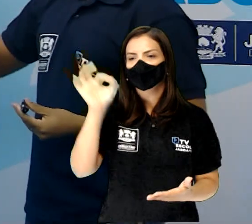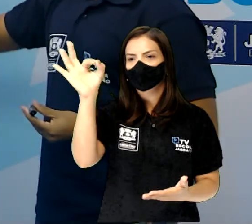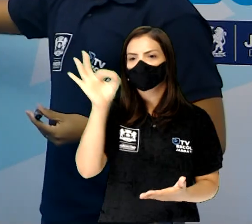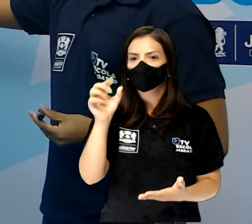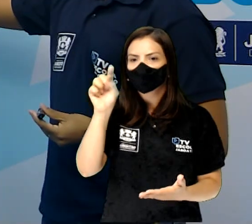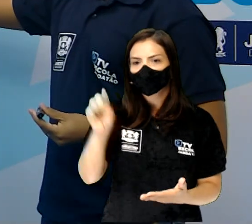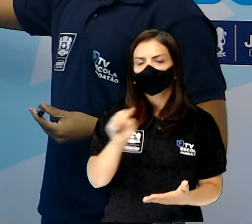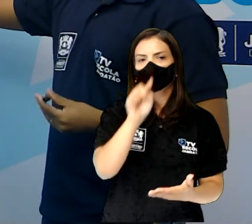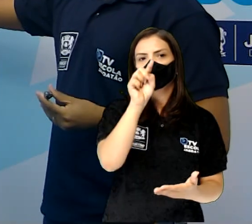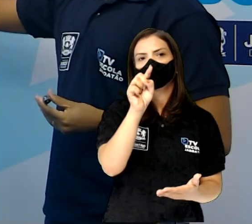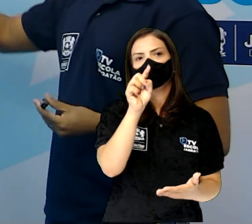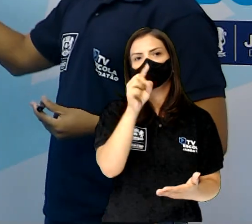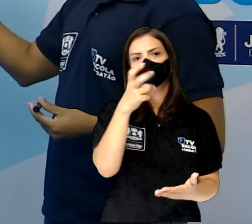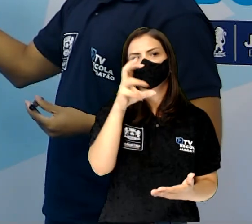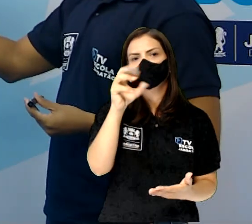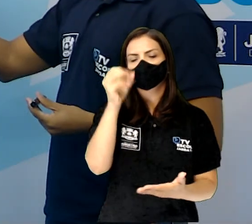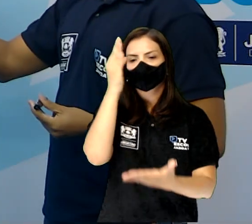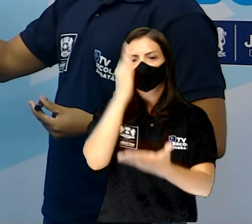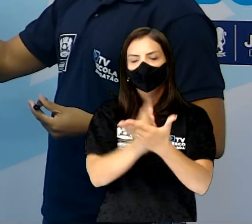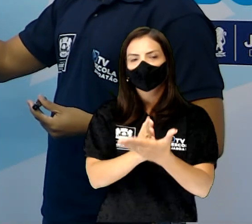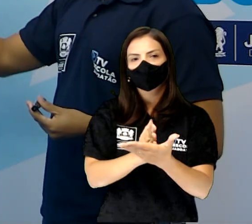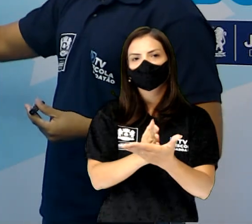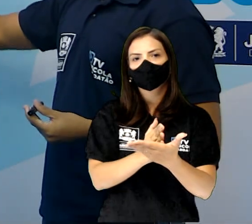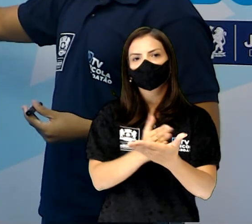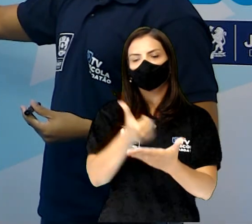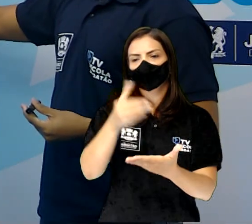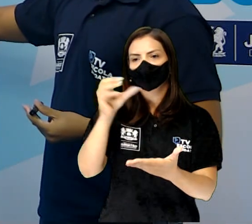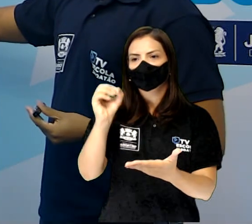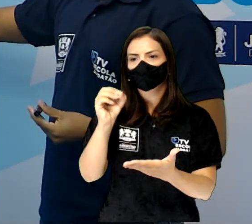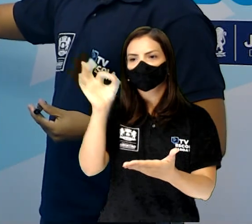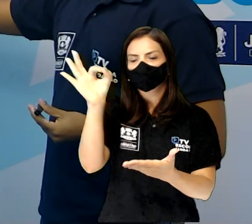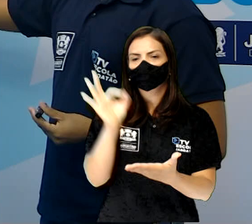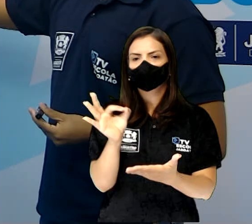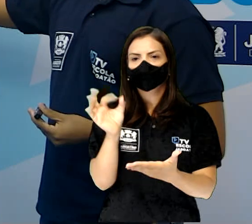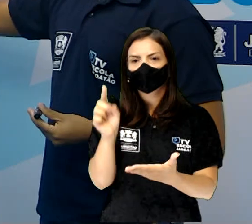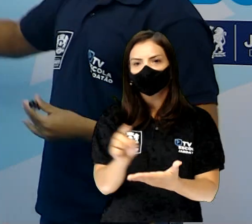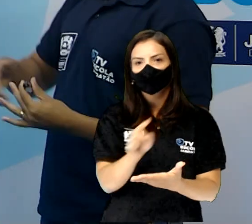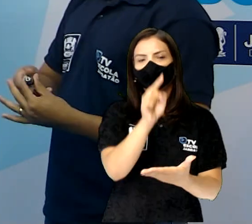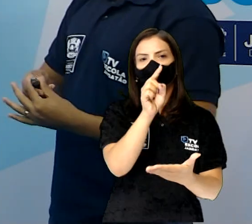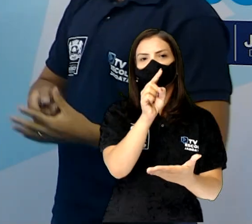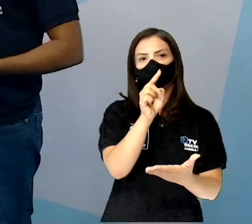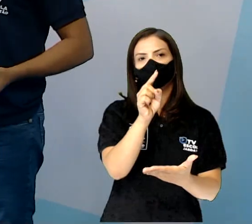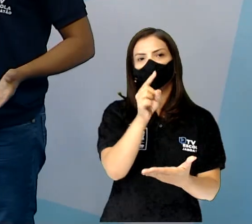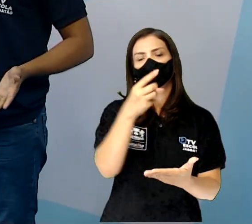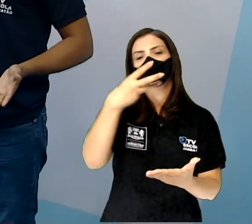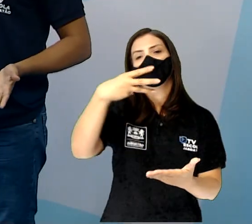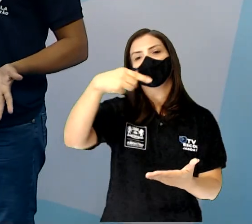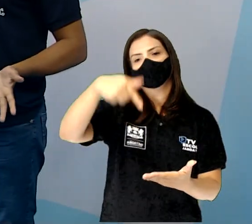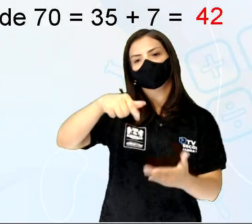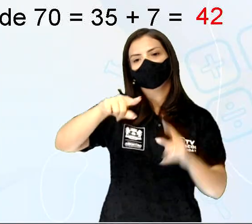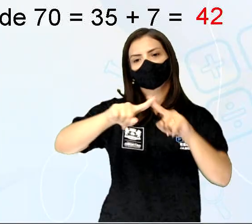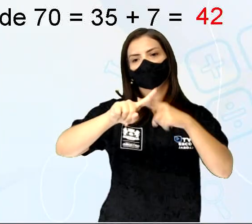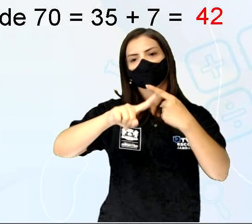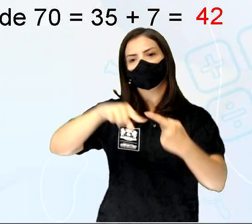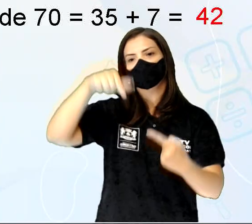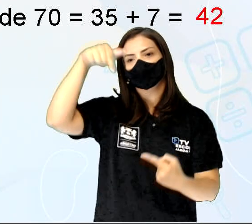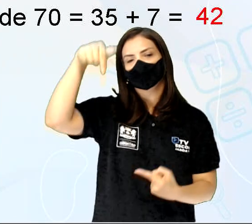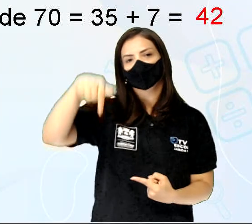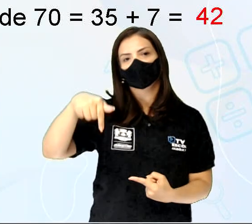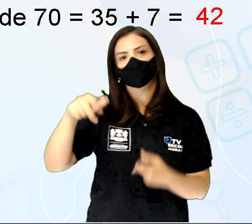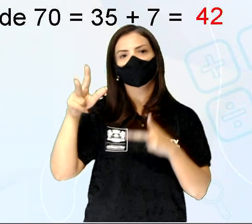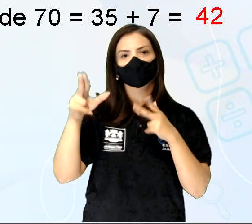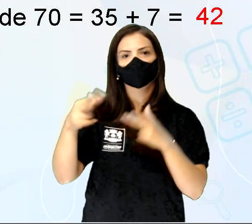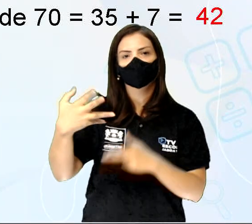que é 35. 10% volta uma casa para a esquerda, é 7. 35 mais 7 vai dar quanto? Vai dar